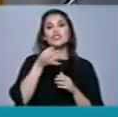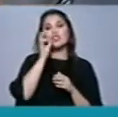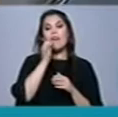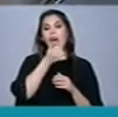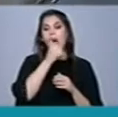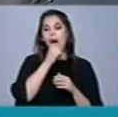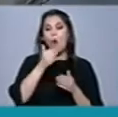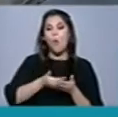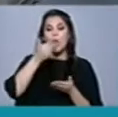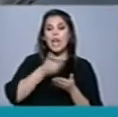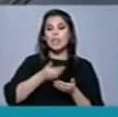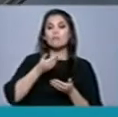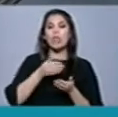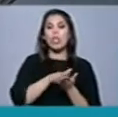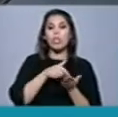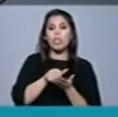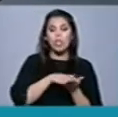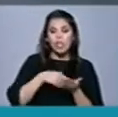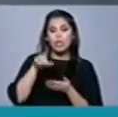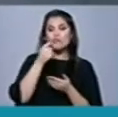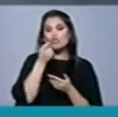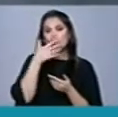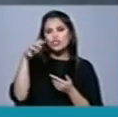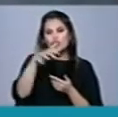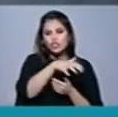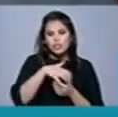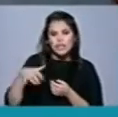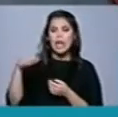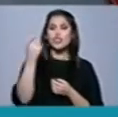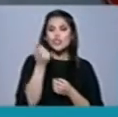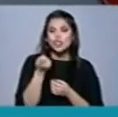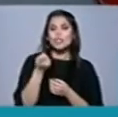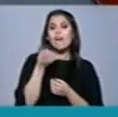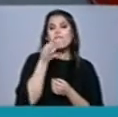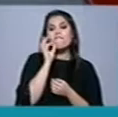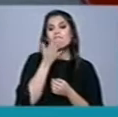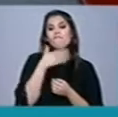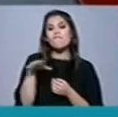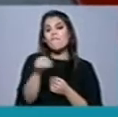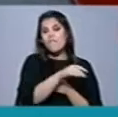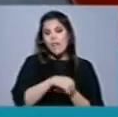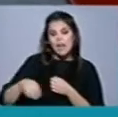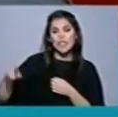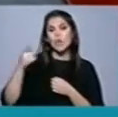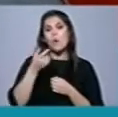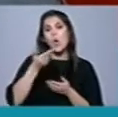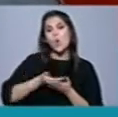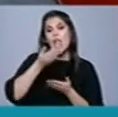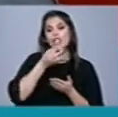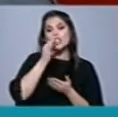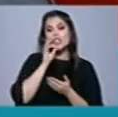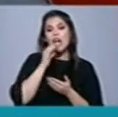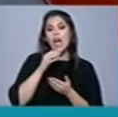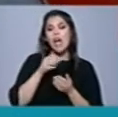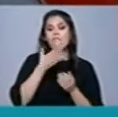1 colher de sopa de manteiga, de 1 pitadinha de sal, de 1 chávena de farinha, de 1 colher de chá de fermento em pó,